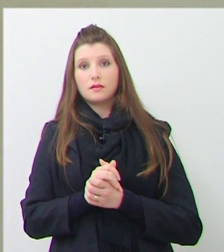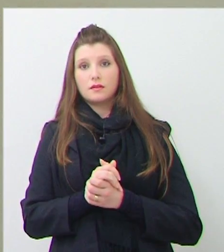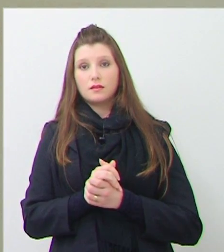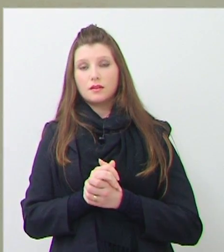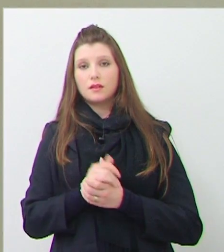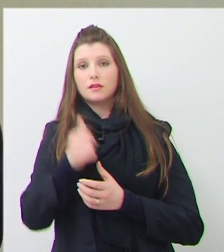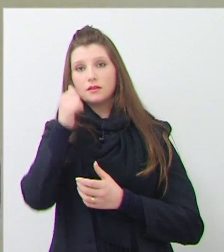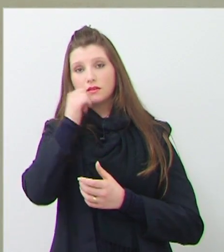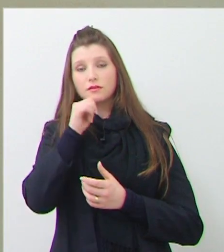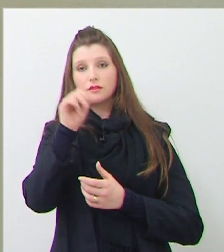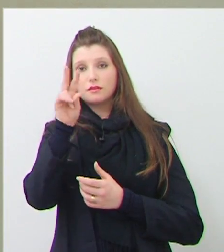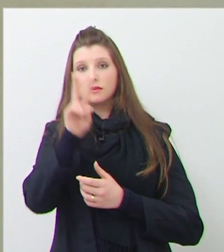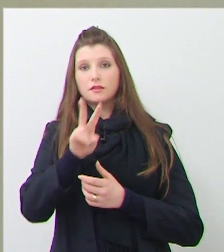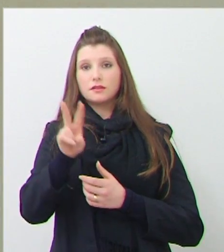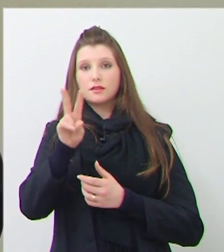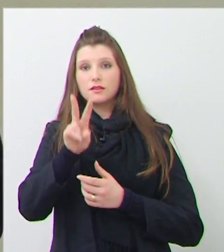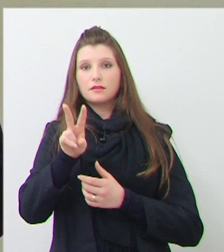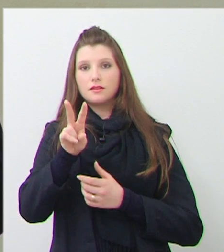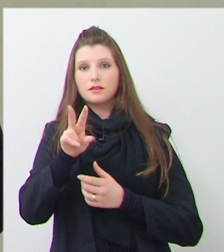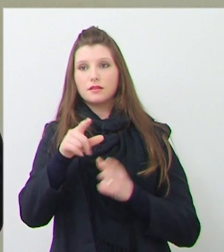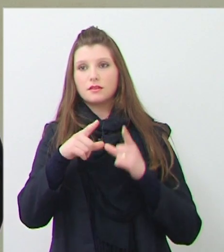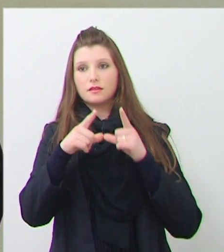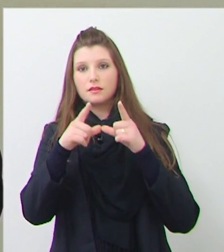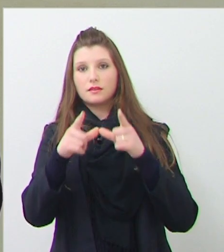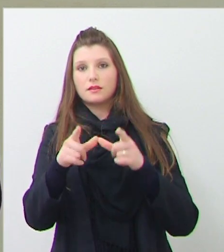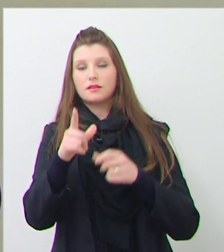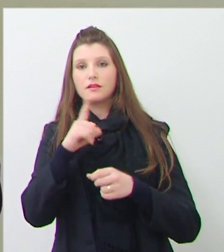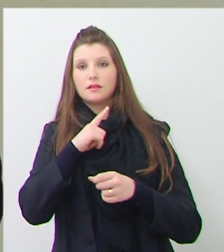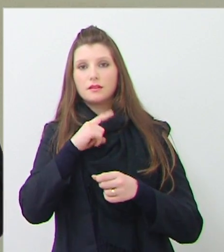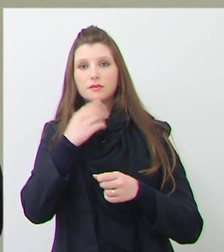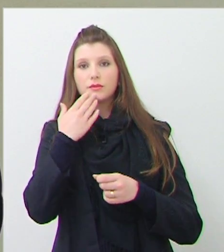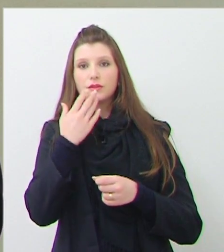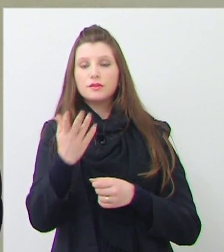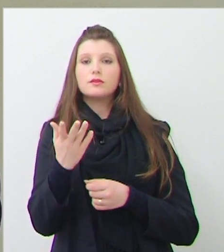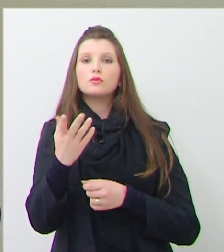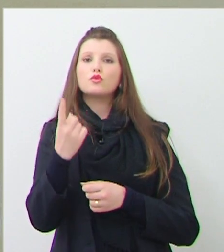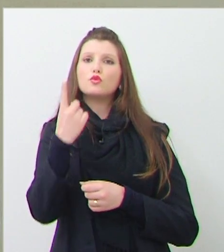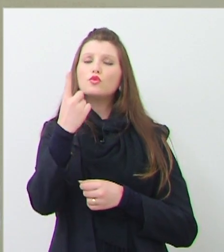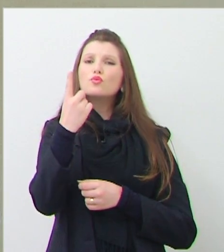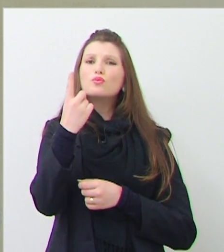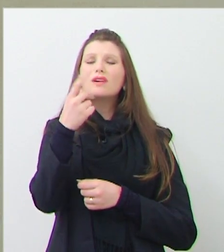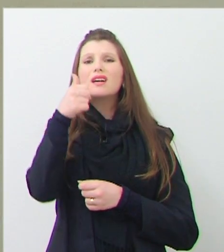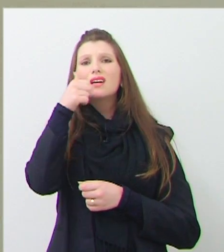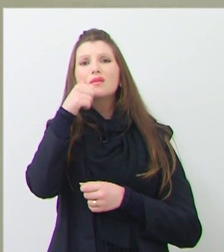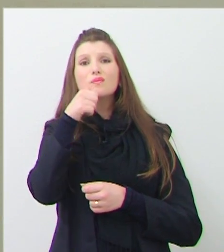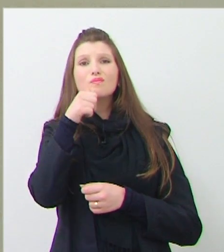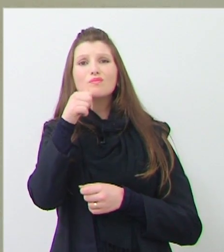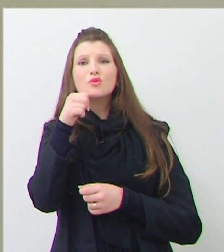senhoras vereadoras, esse requerimento é uma solicitação de uma moradora lá da Vila Manaus.